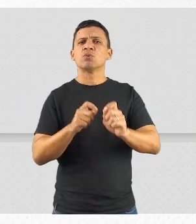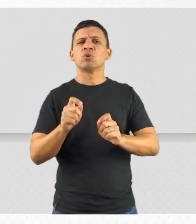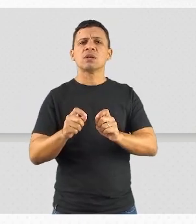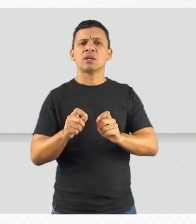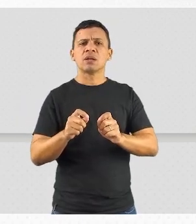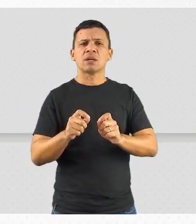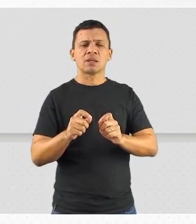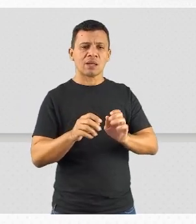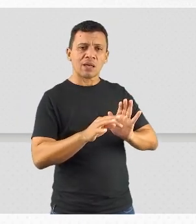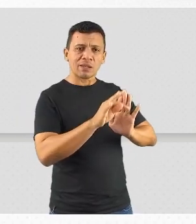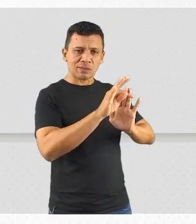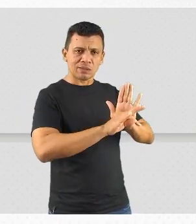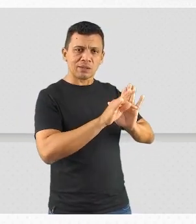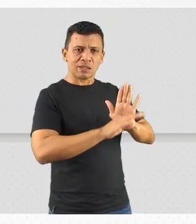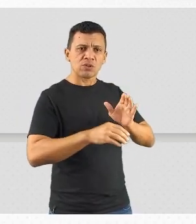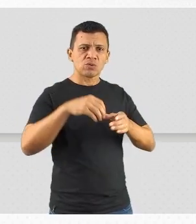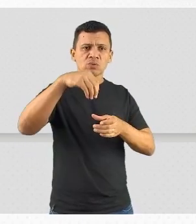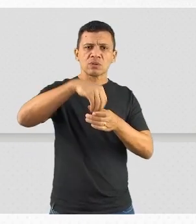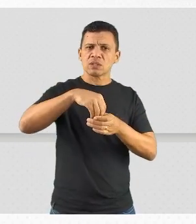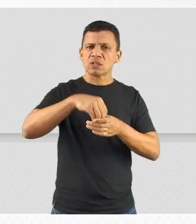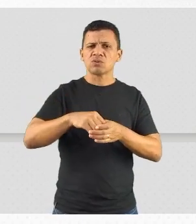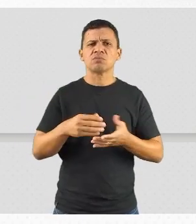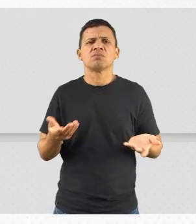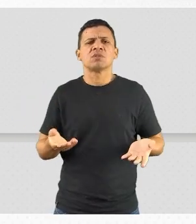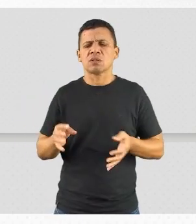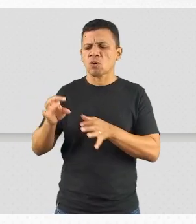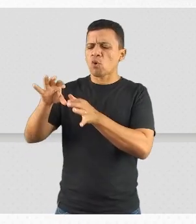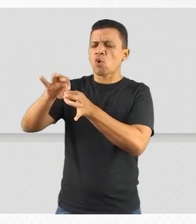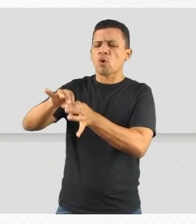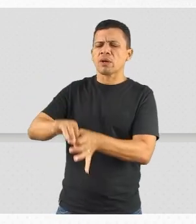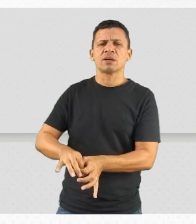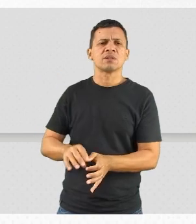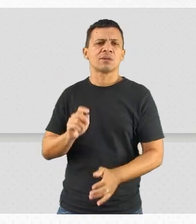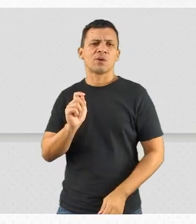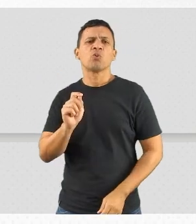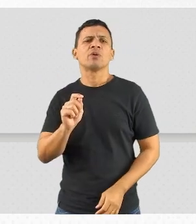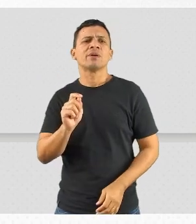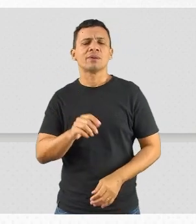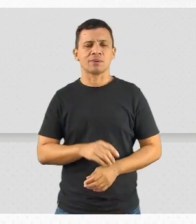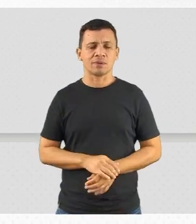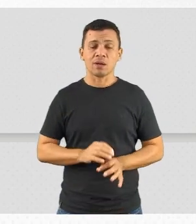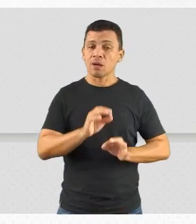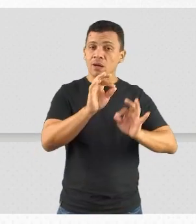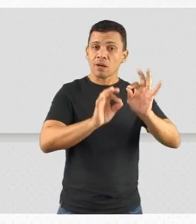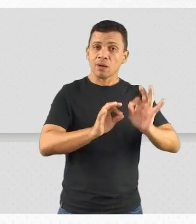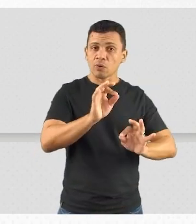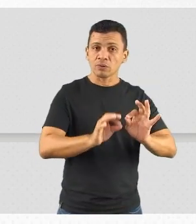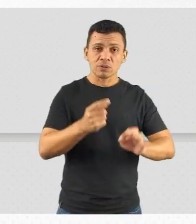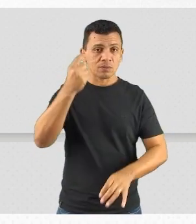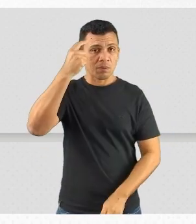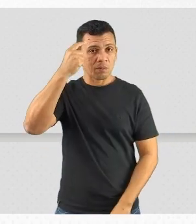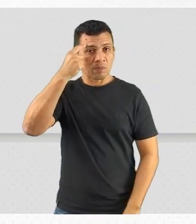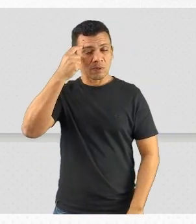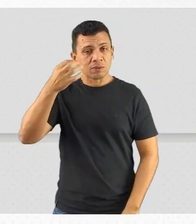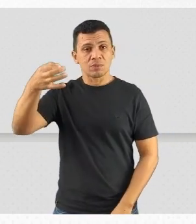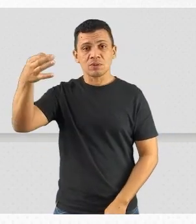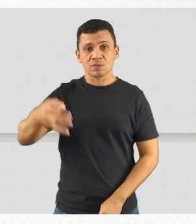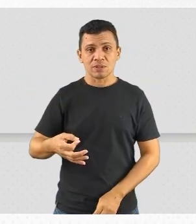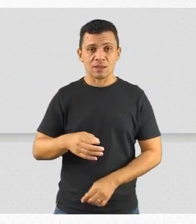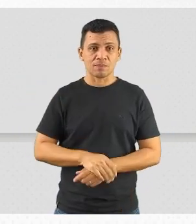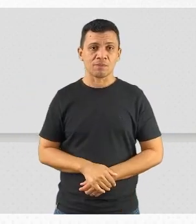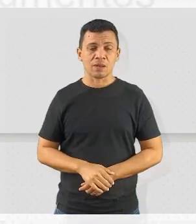ao texto, o que consiste essa coerência, né? Então, a gente pode observar aqui, é a organização lógica e relacional das ideias, olha